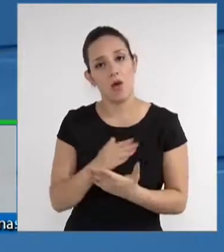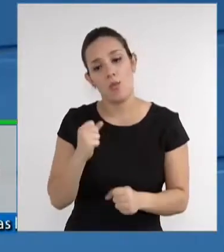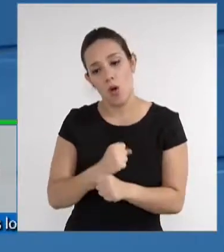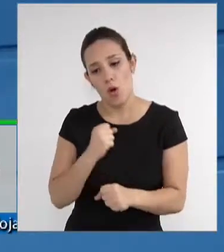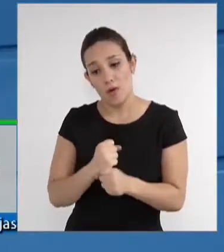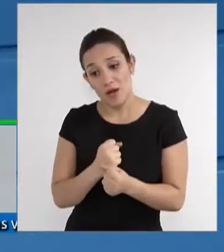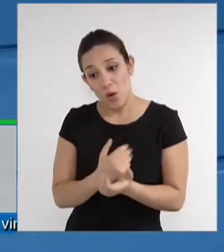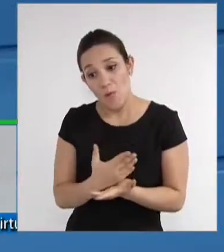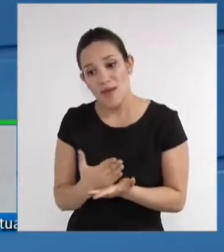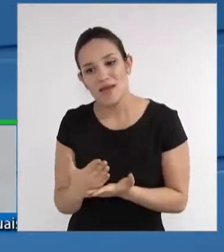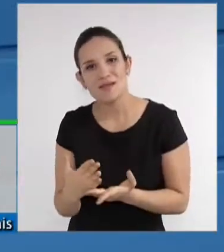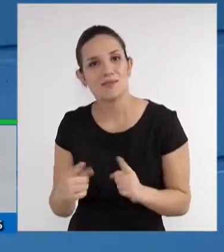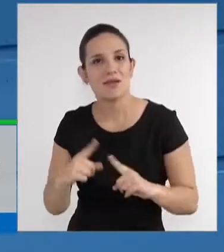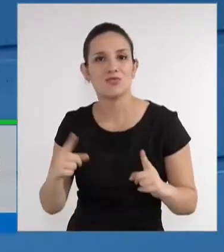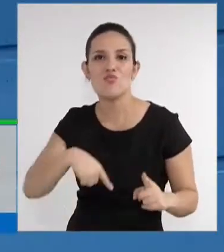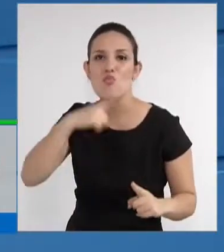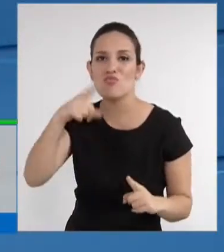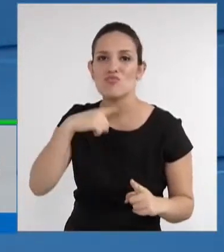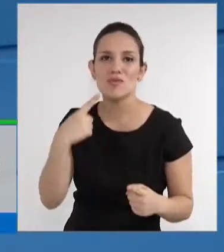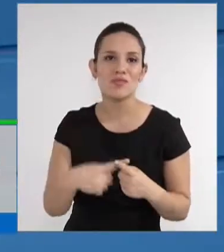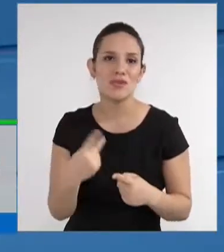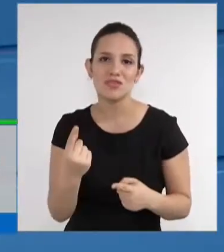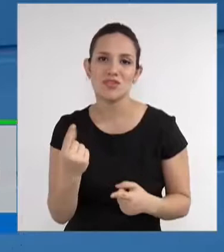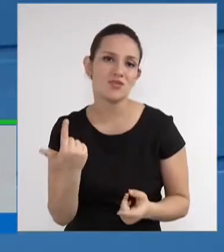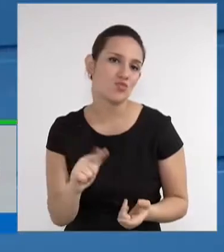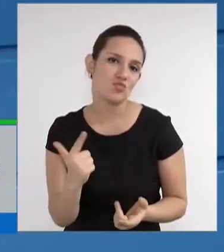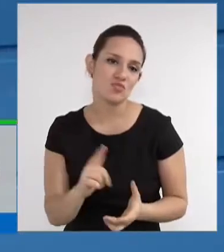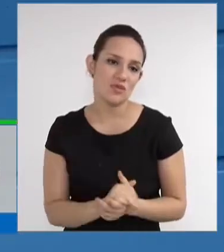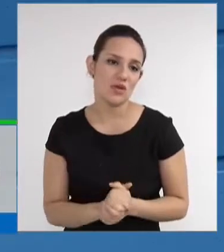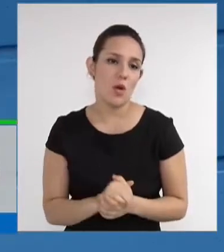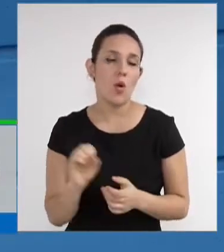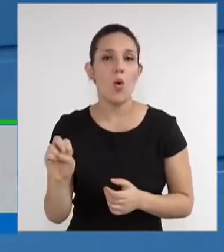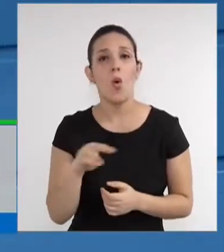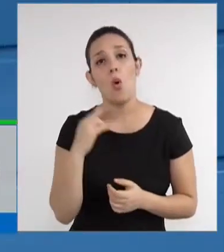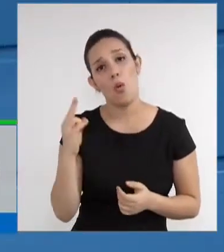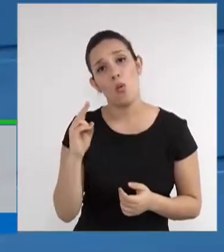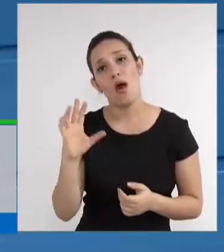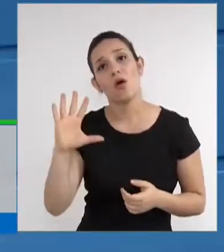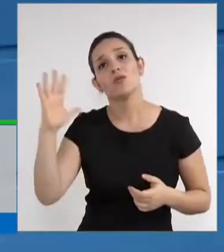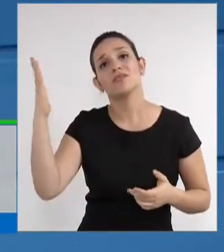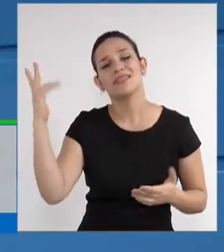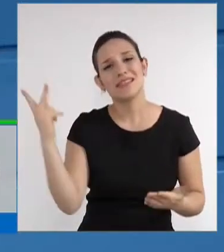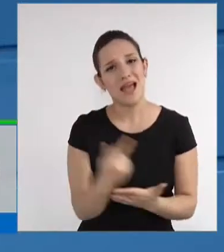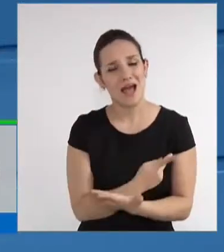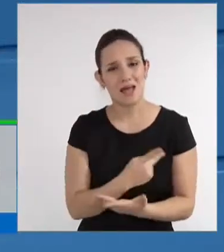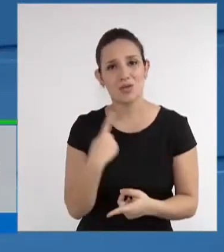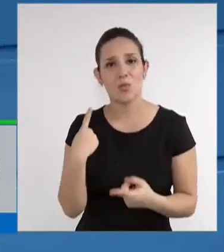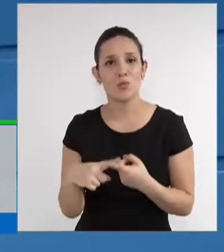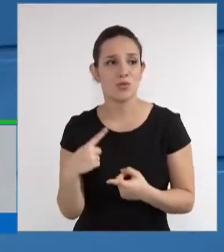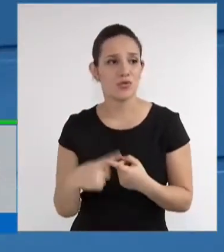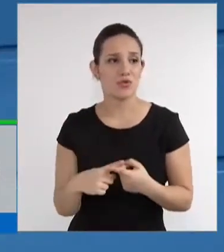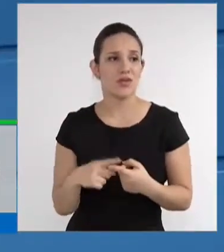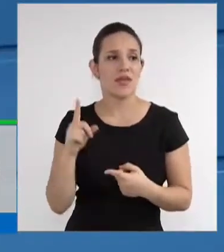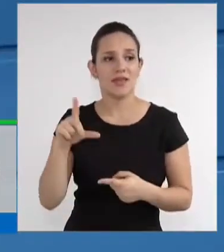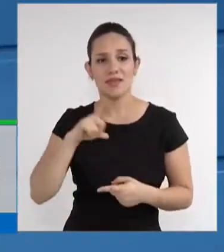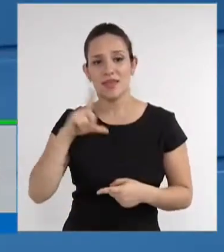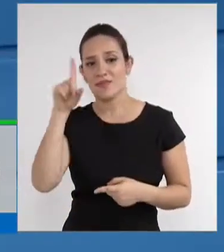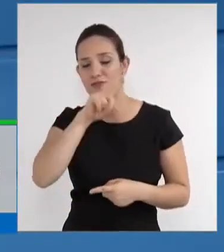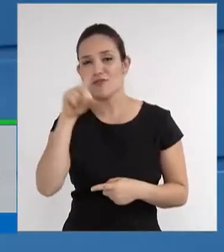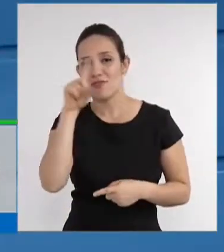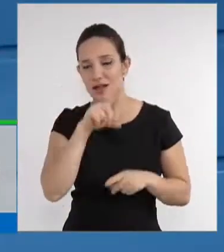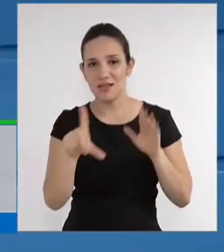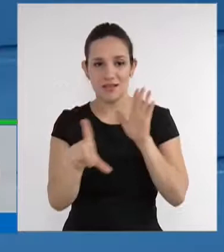poderiam acontecer, não acontecem. E outras acontecem de forma completamente equivocada, exatamente em função das falhas existentes da